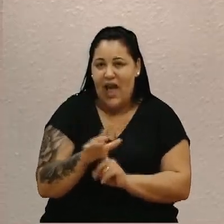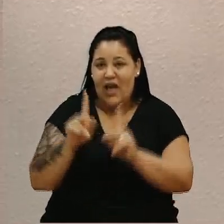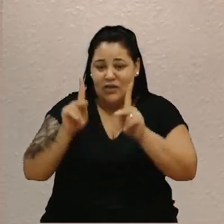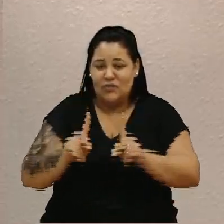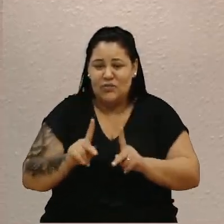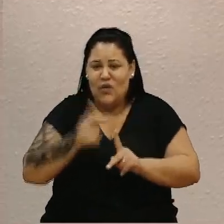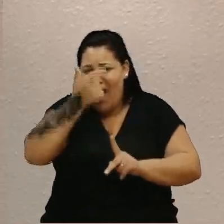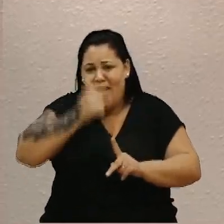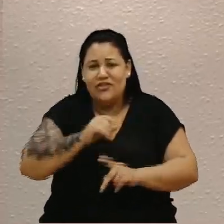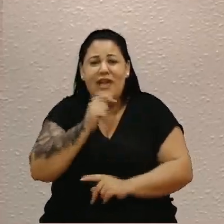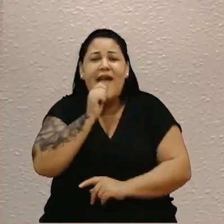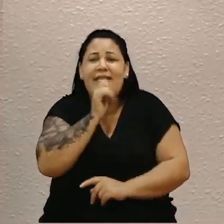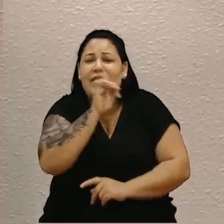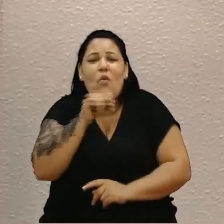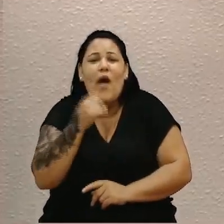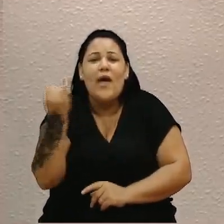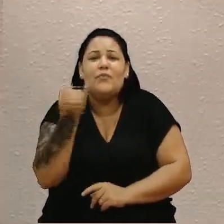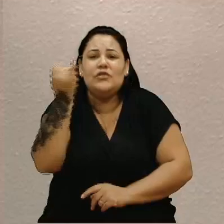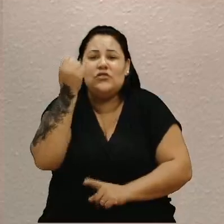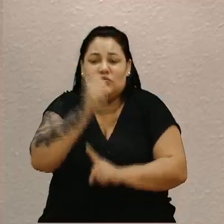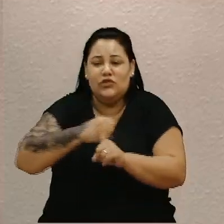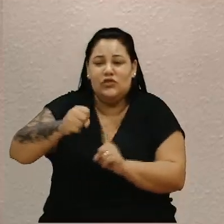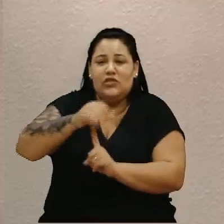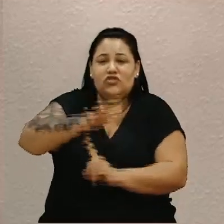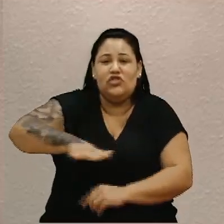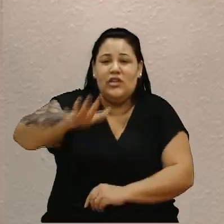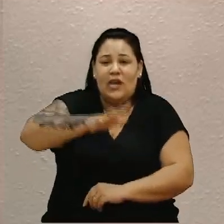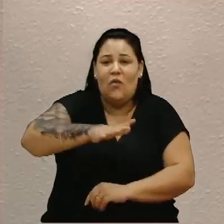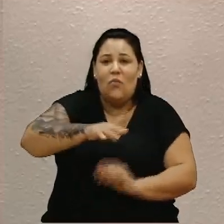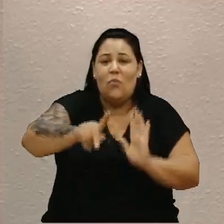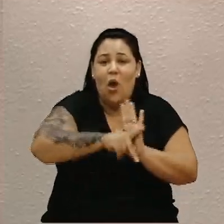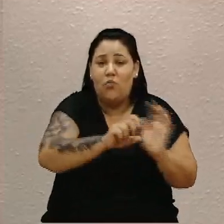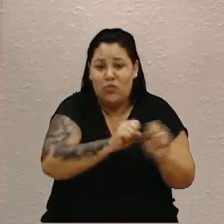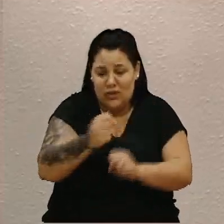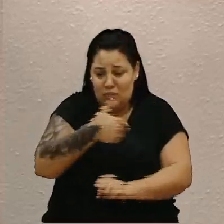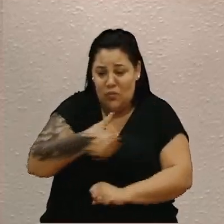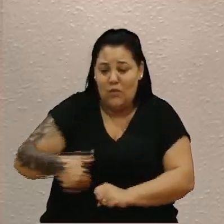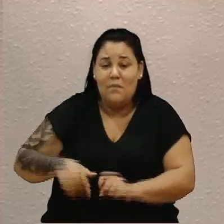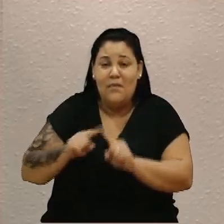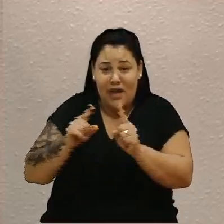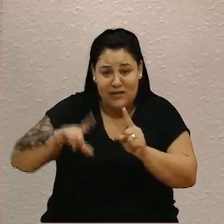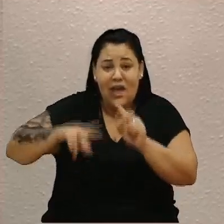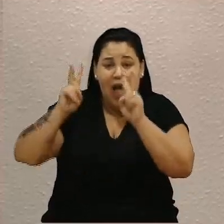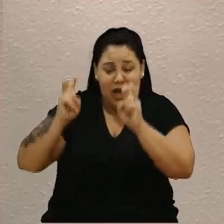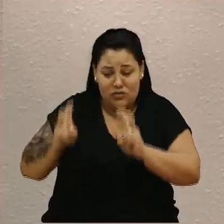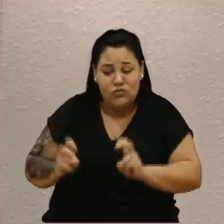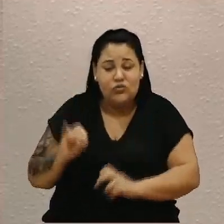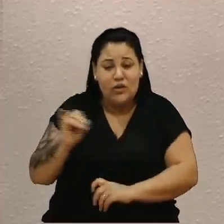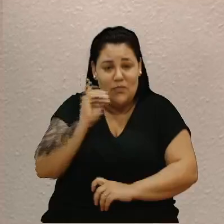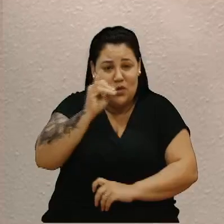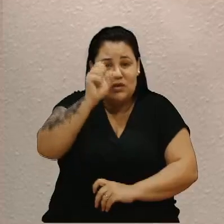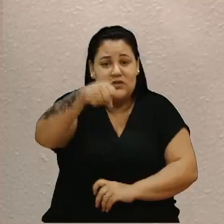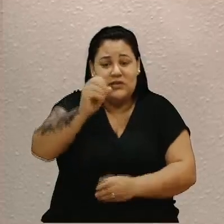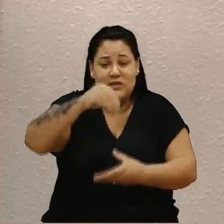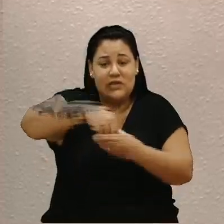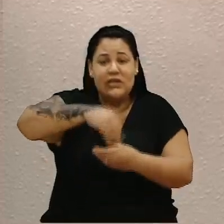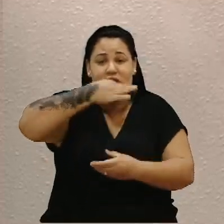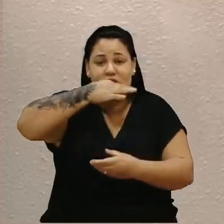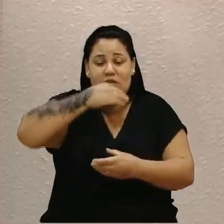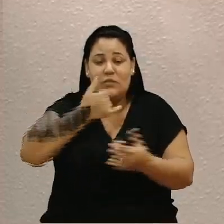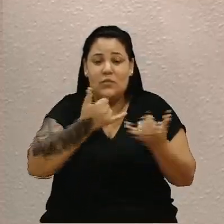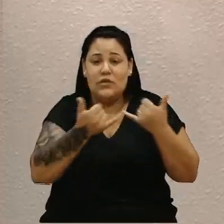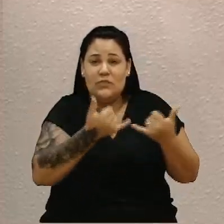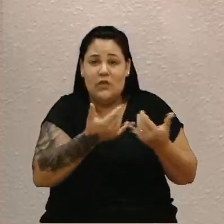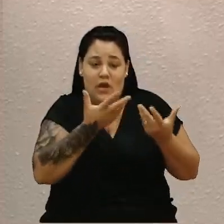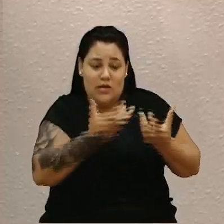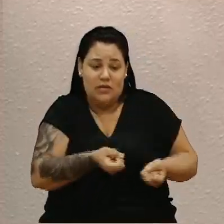como um todo, para o próprio poder público. Mas nós temos pautas importantes na nossa cidade sobre o assunto. Né? Por exemplo, tenho recebido reclamações